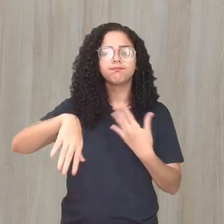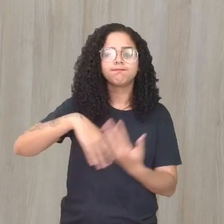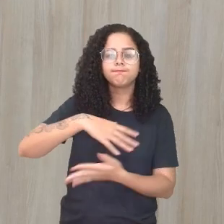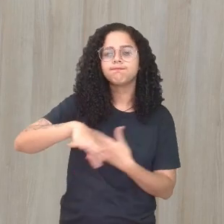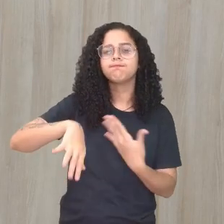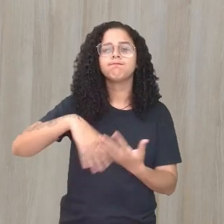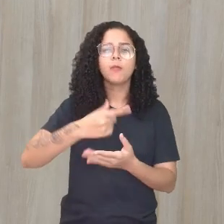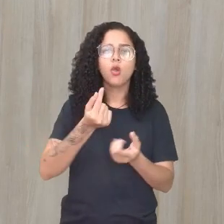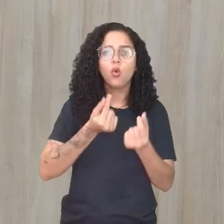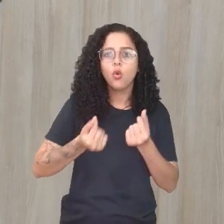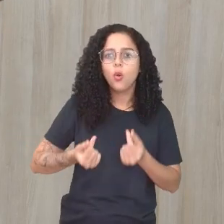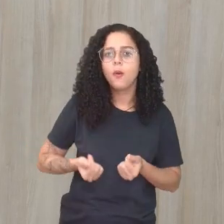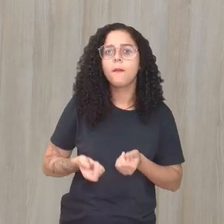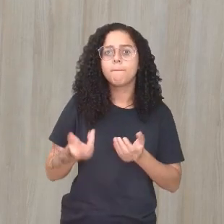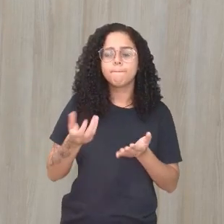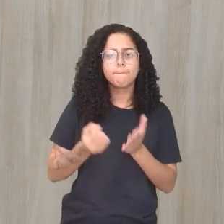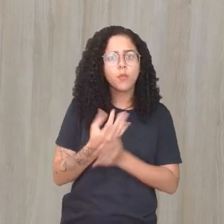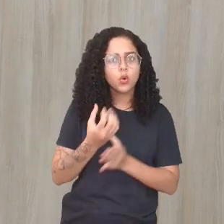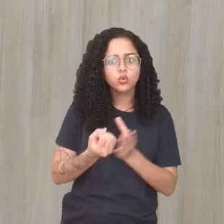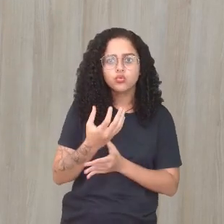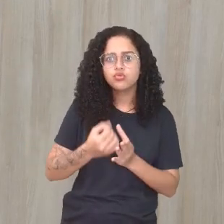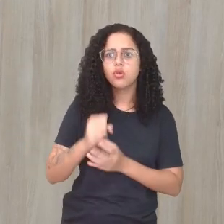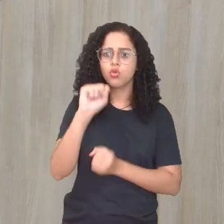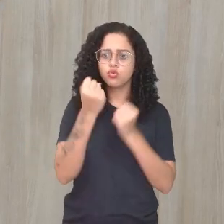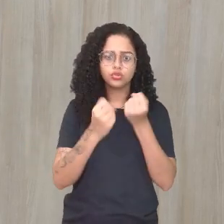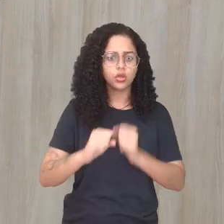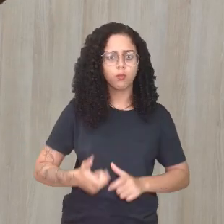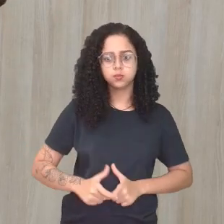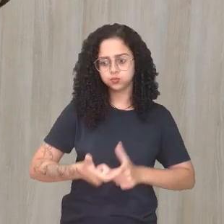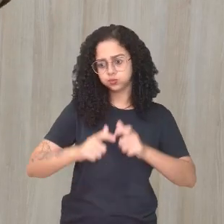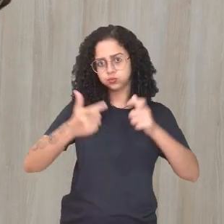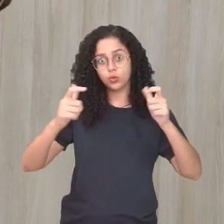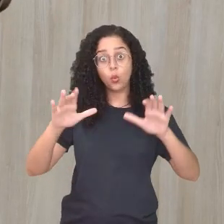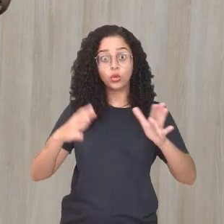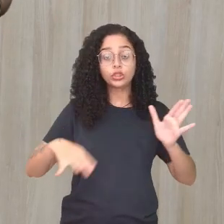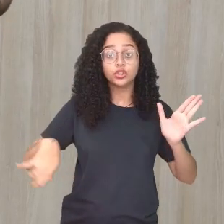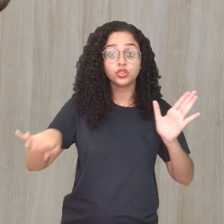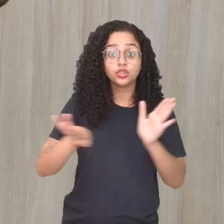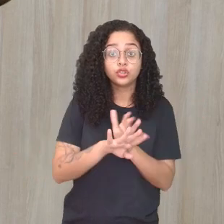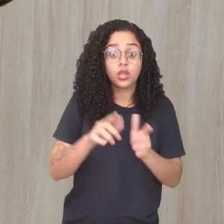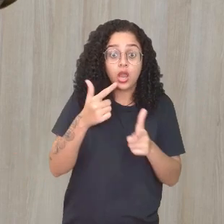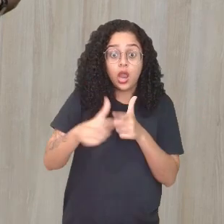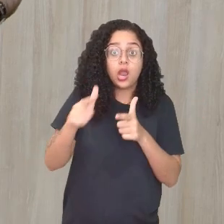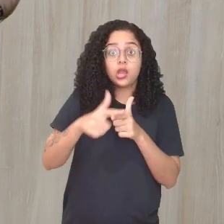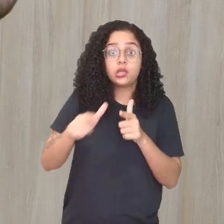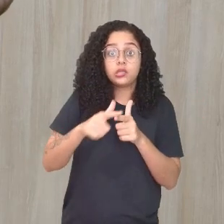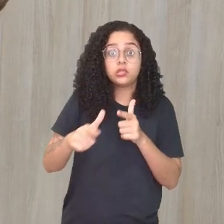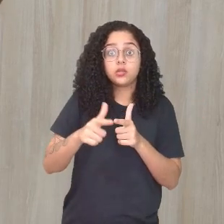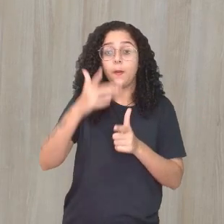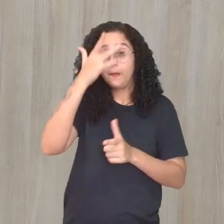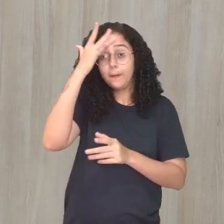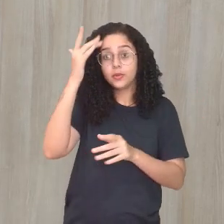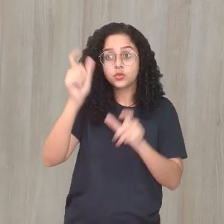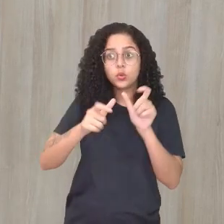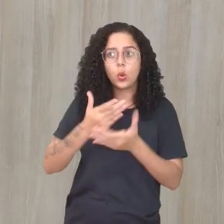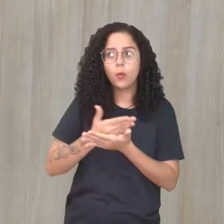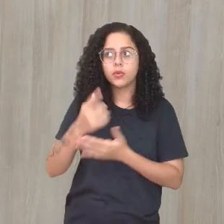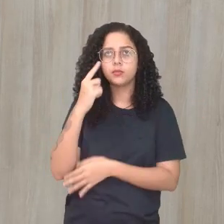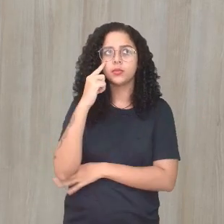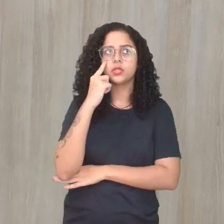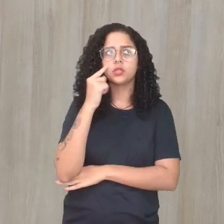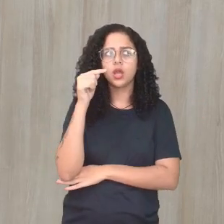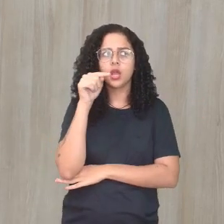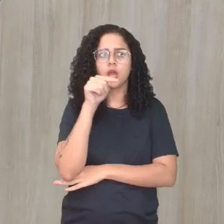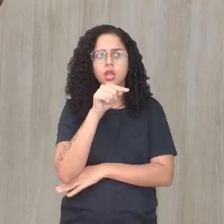ali a economia, produção industrial bombando, tudo. Aí, quando vem a crise, aí o pessoal começou a pensar: eita,